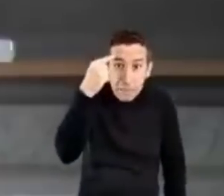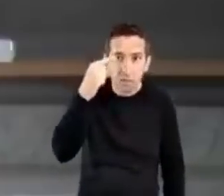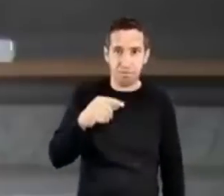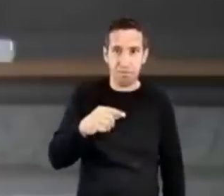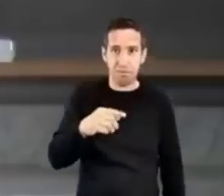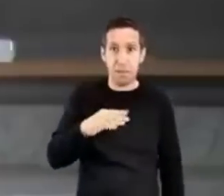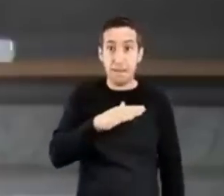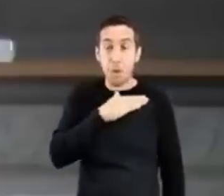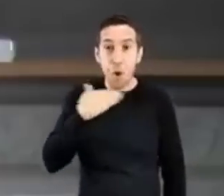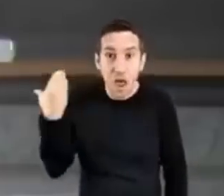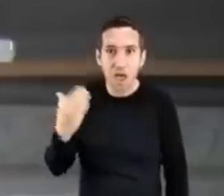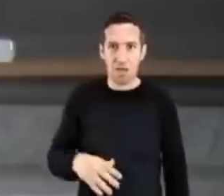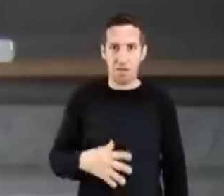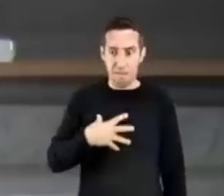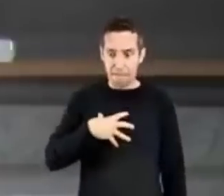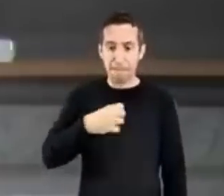e não faça isso